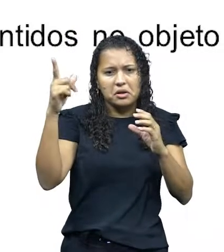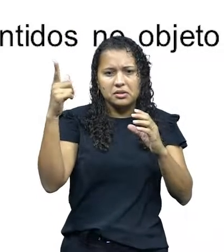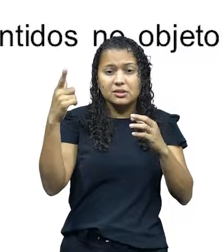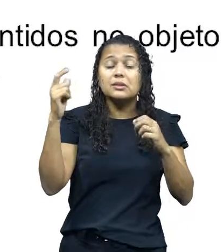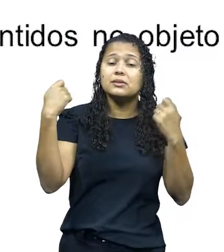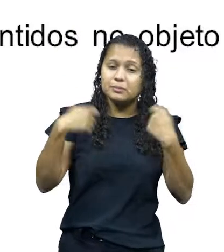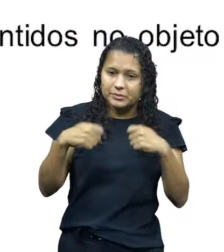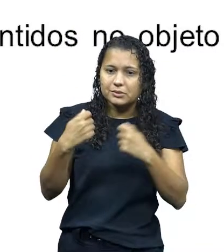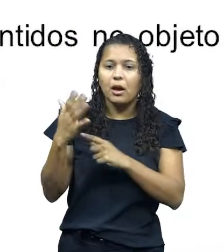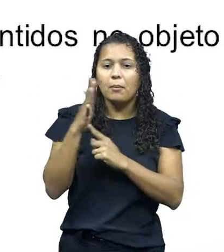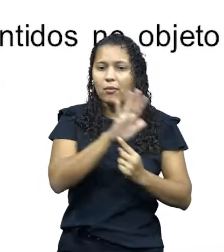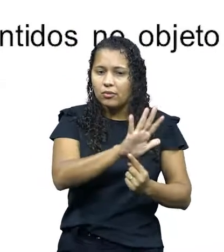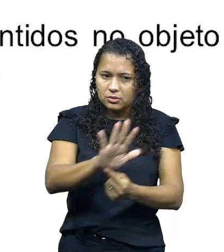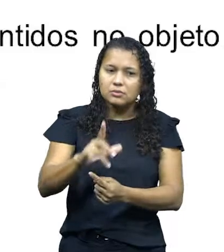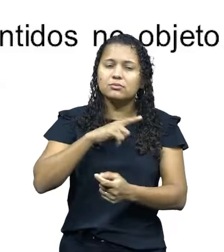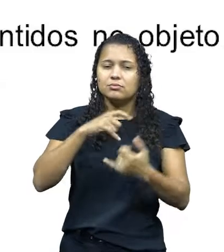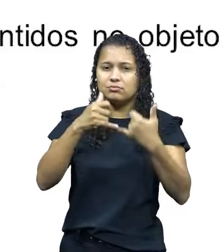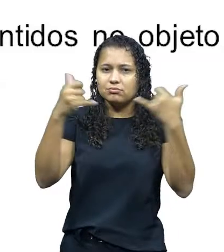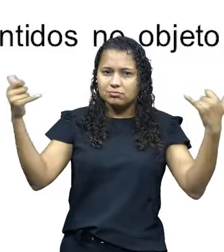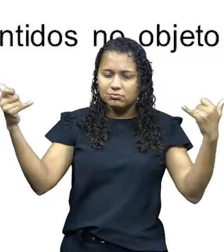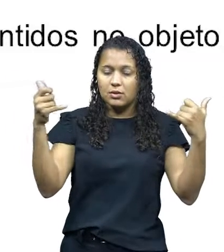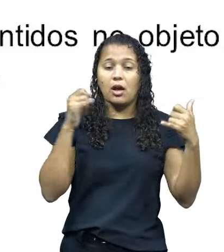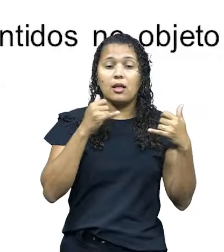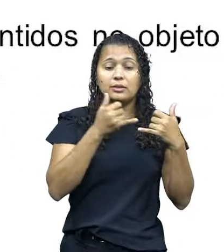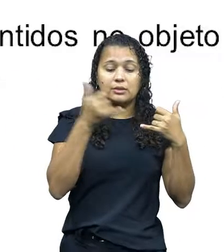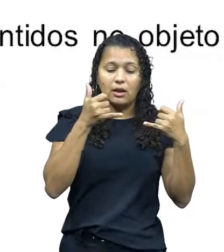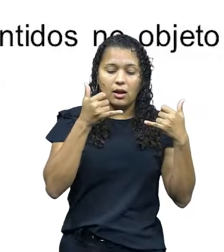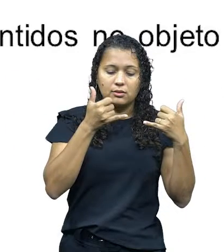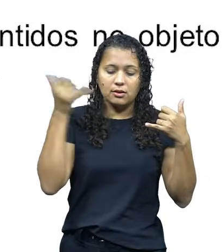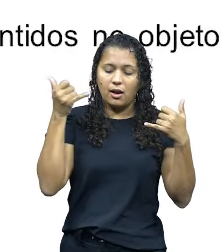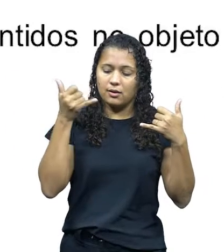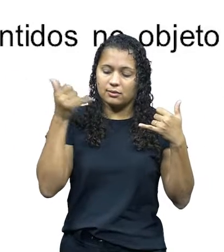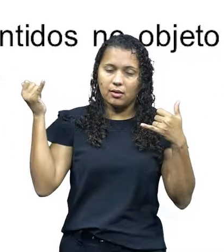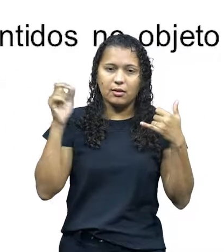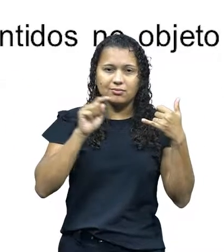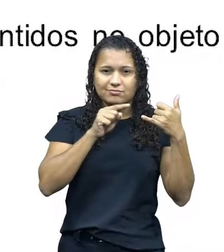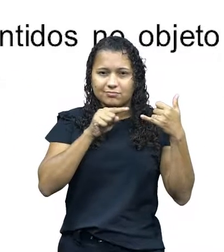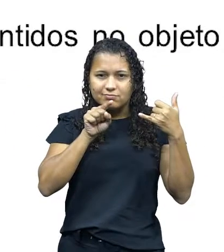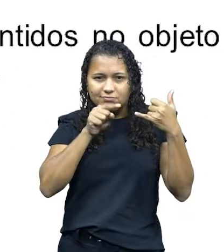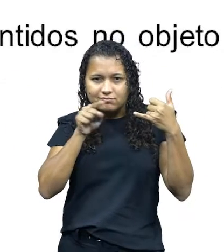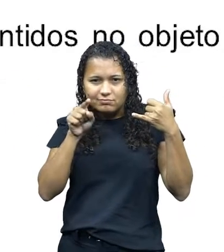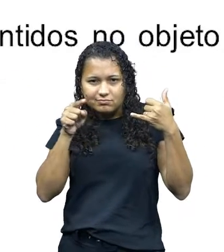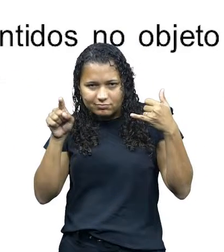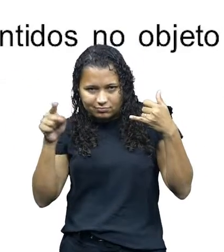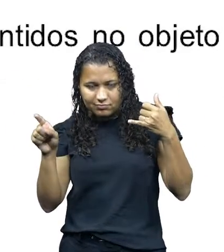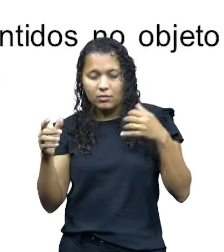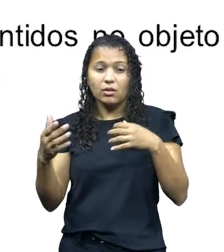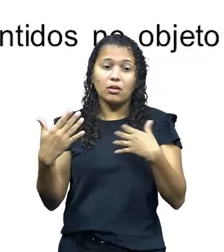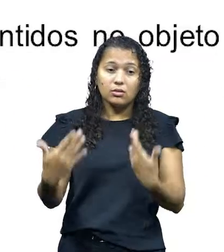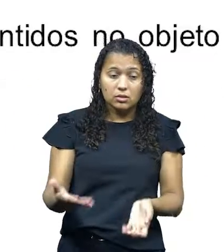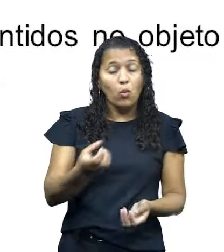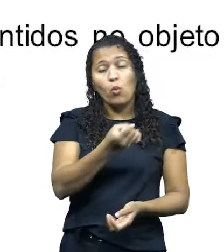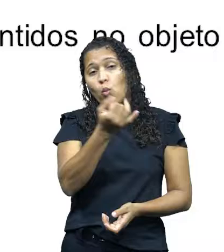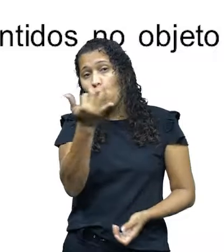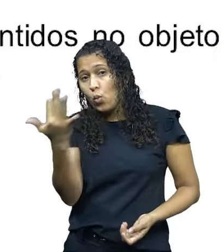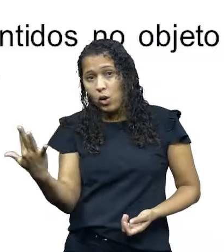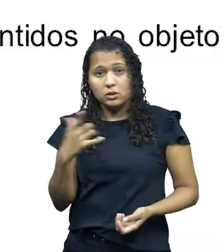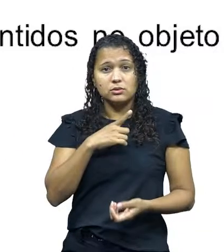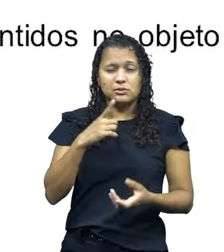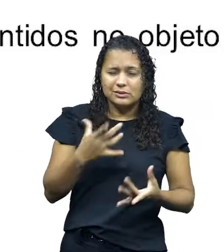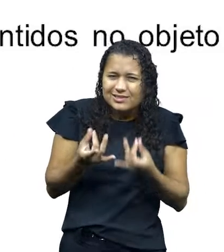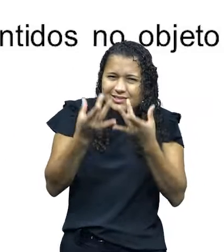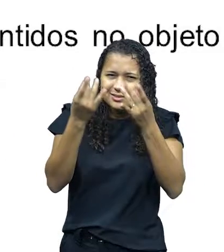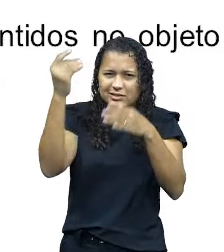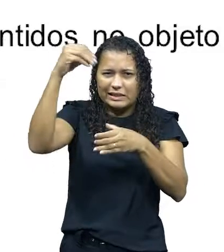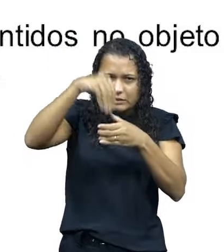de peças, eles são mostrados através de linhas tracejadas, né? E dependendo da quantidade